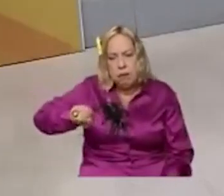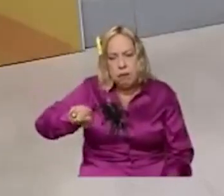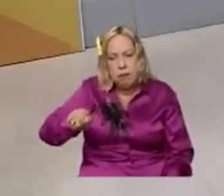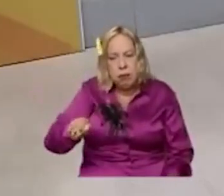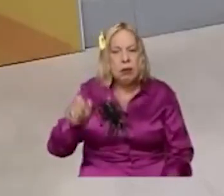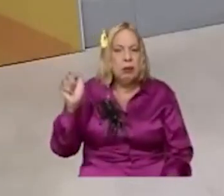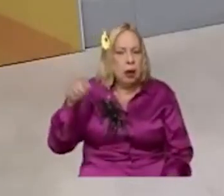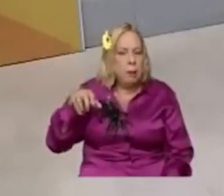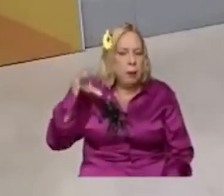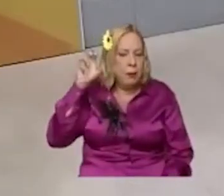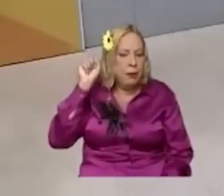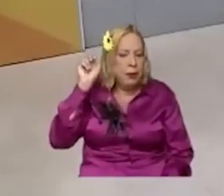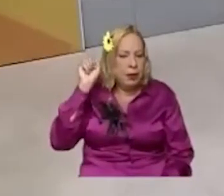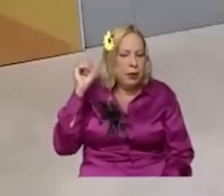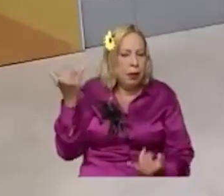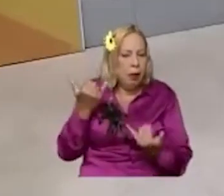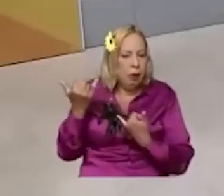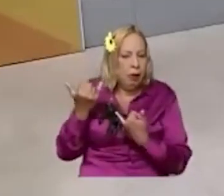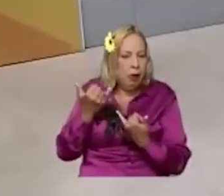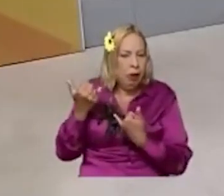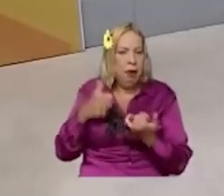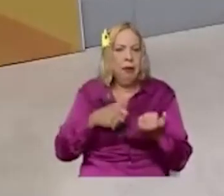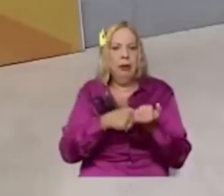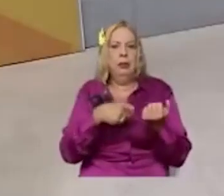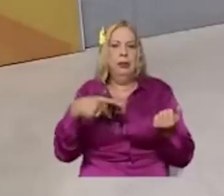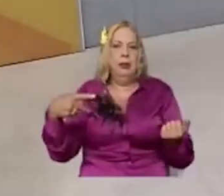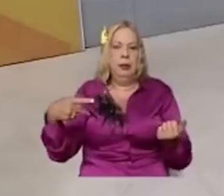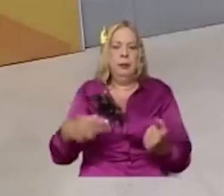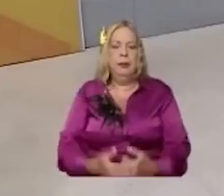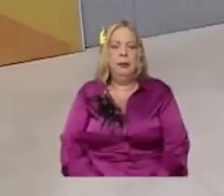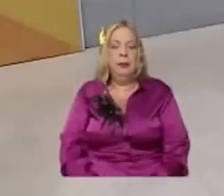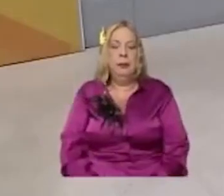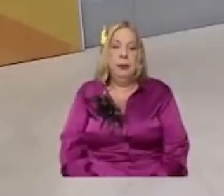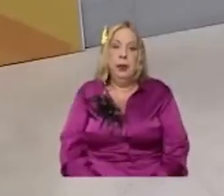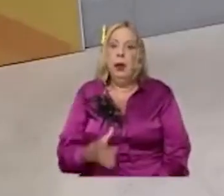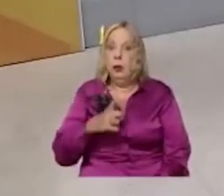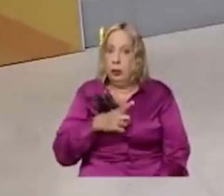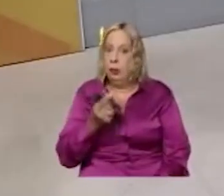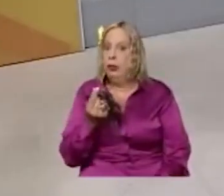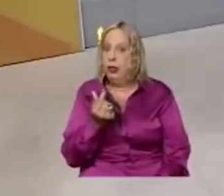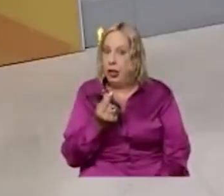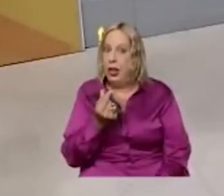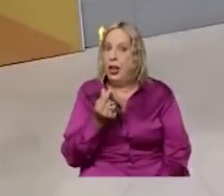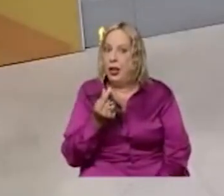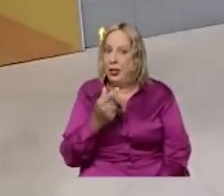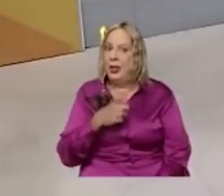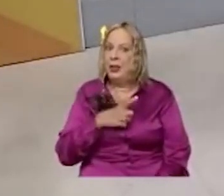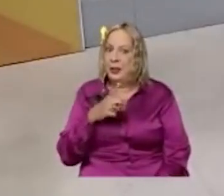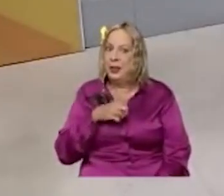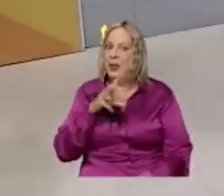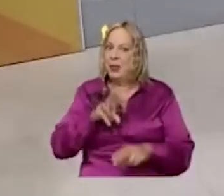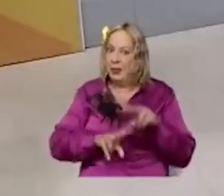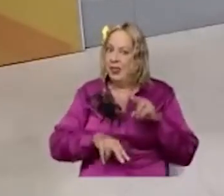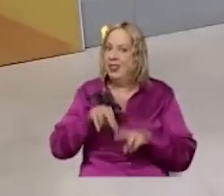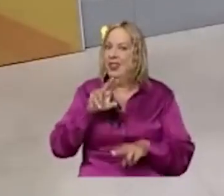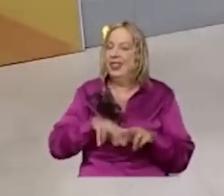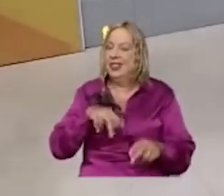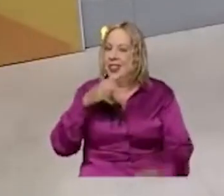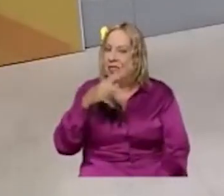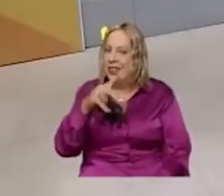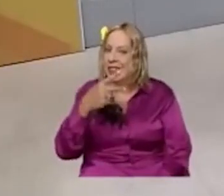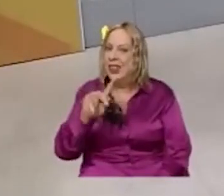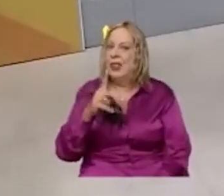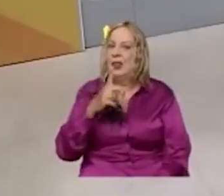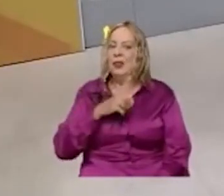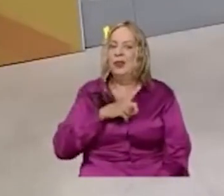também nos acompanha pelas redes sociais do Caju Cap. Hoje tem muito dinheiro para animar o Arraiá dos Sergipanos. Então